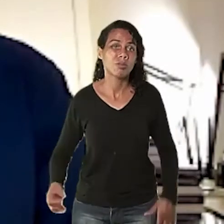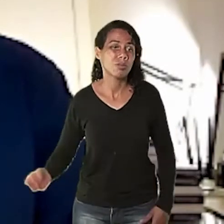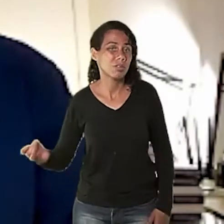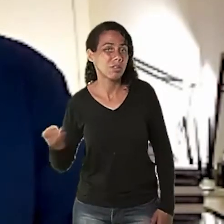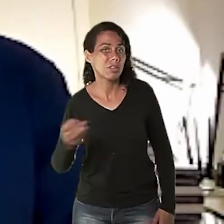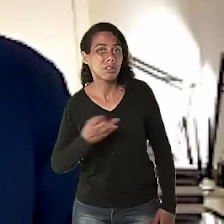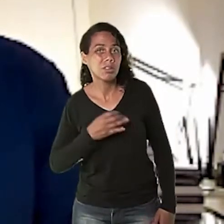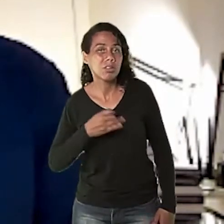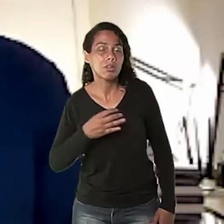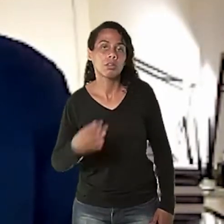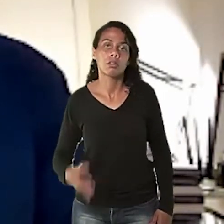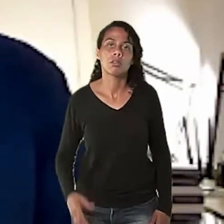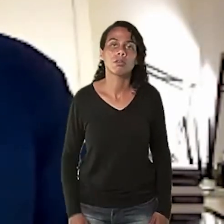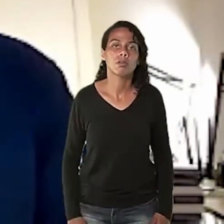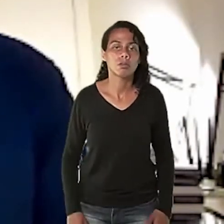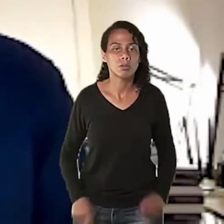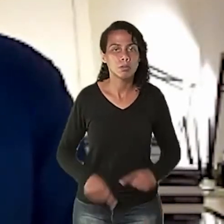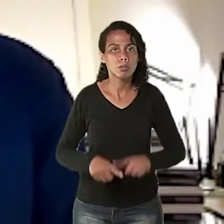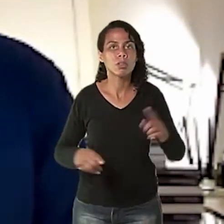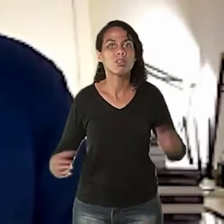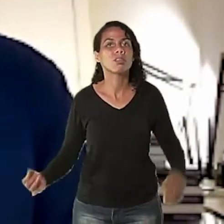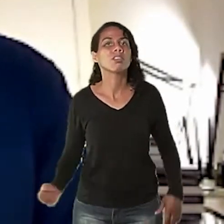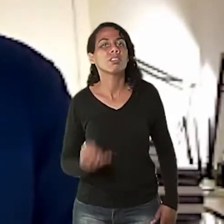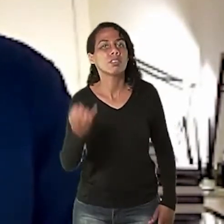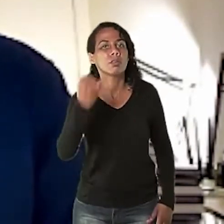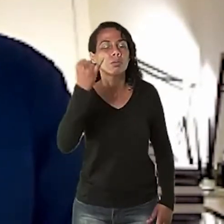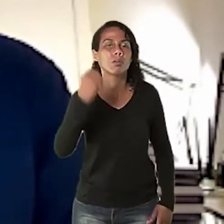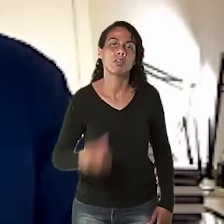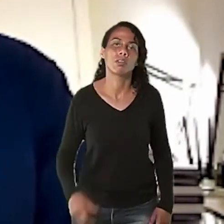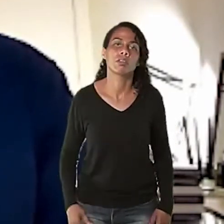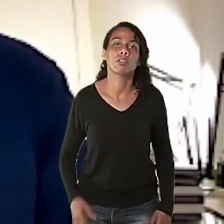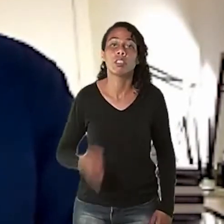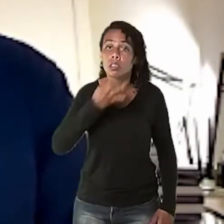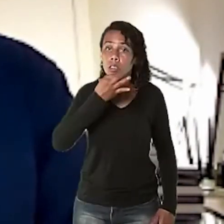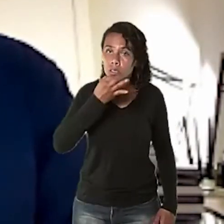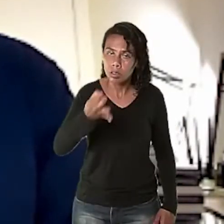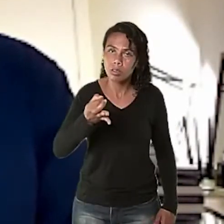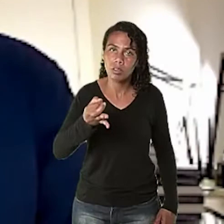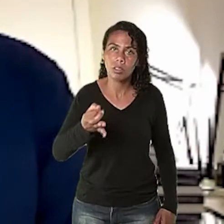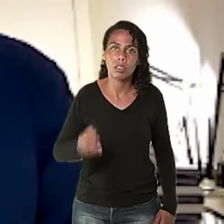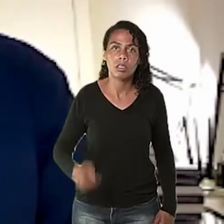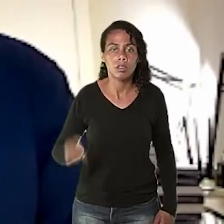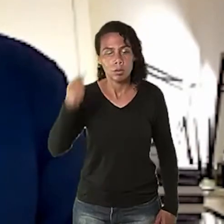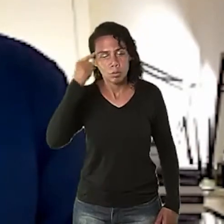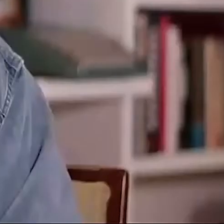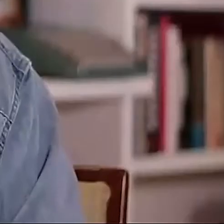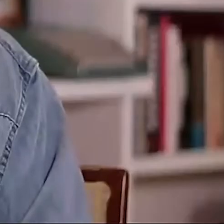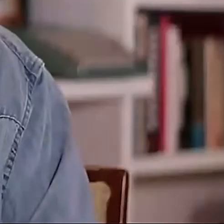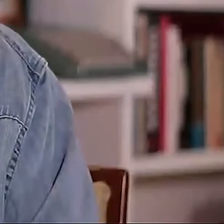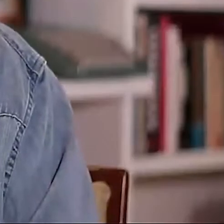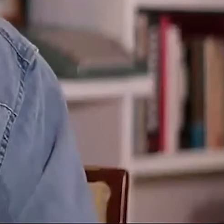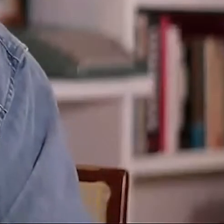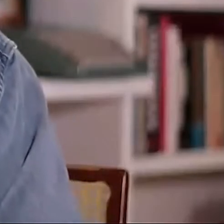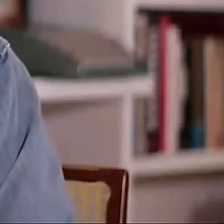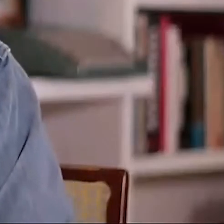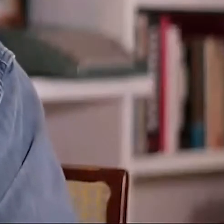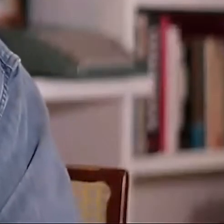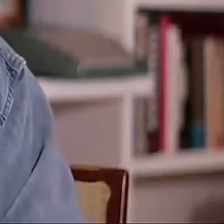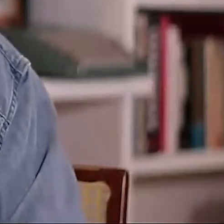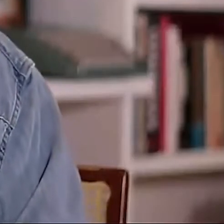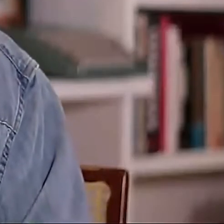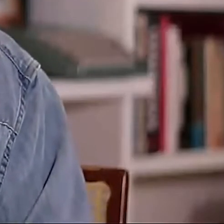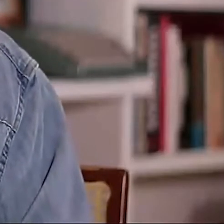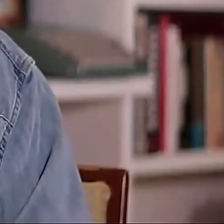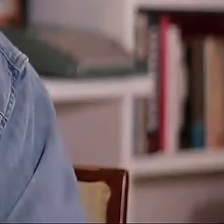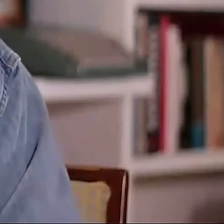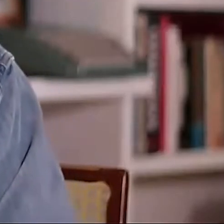Antônio Cândido dessa geração. Todo mundo quer escrever romance. Então, né? E tem um outro ponto também, quer dizer,